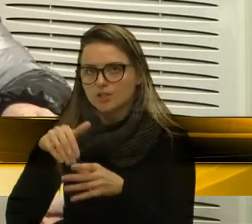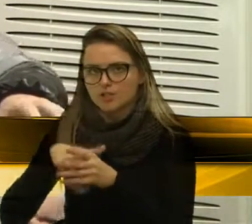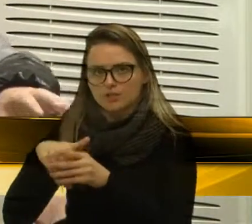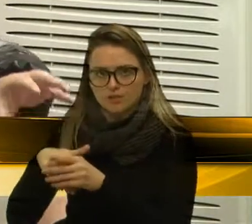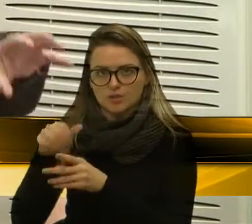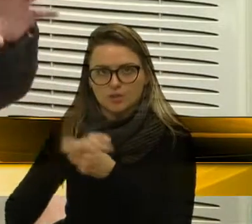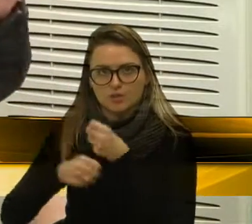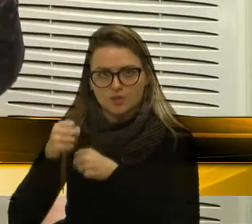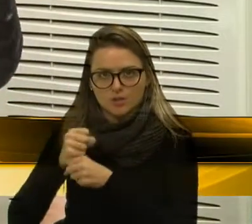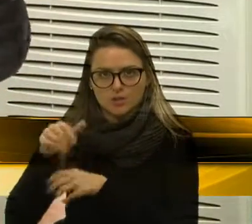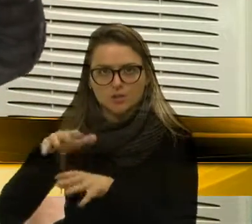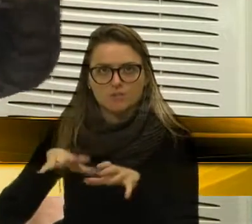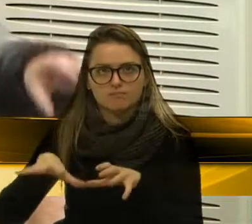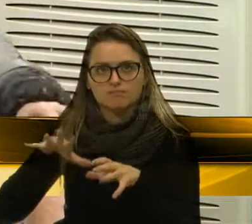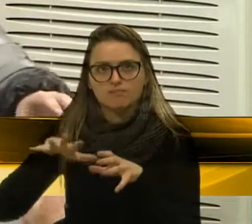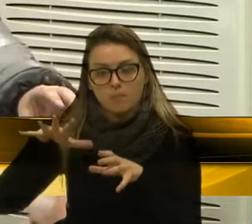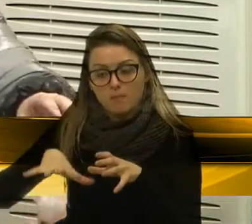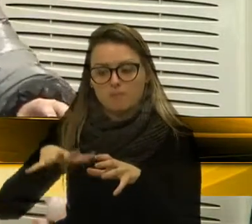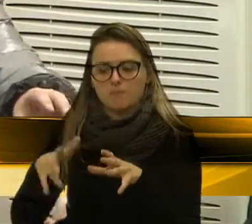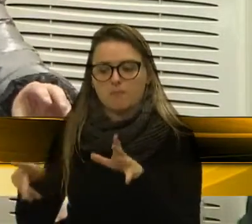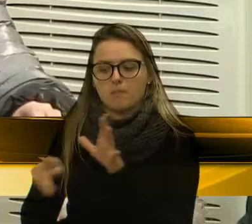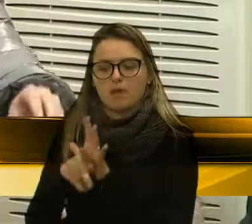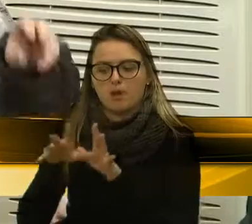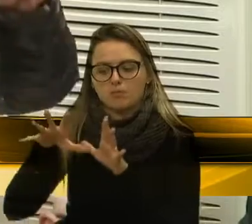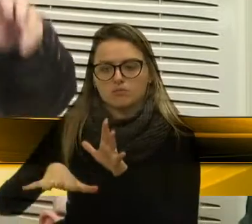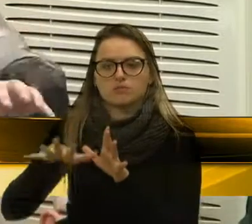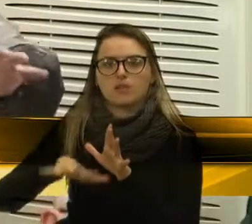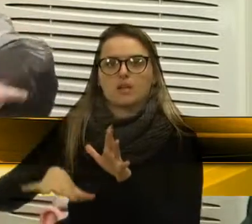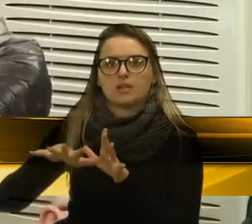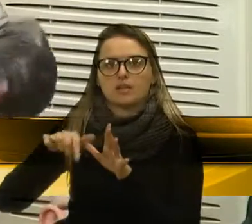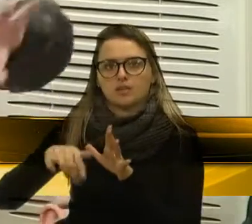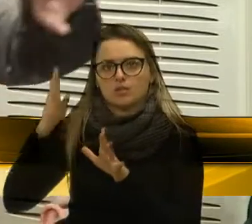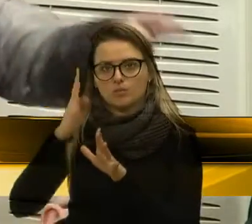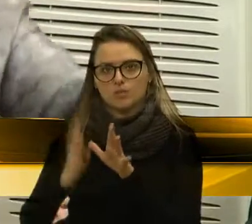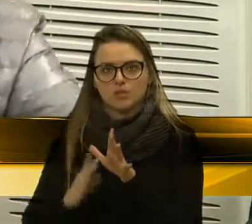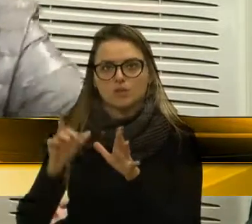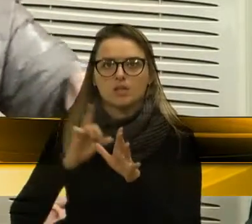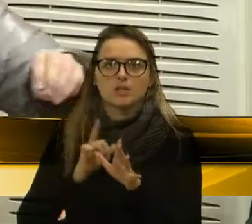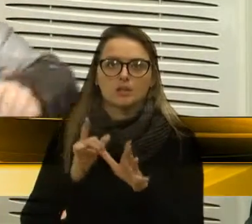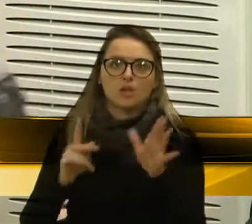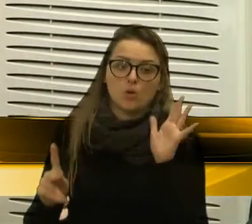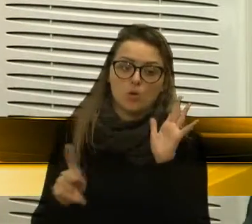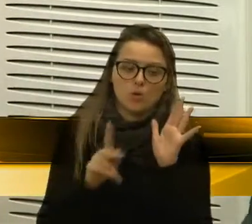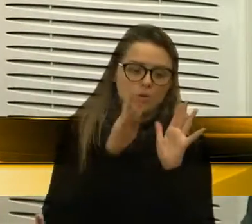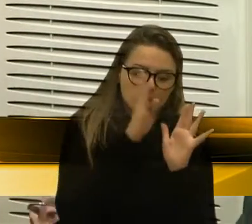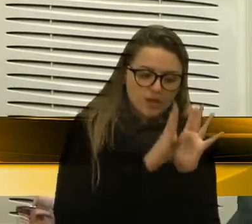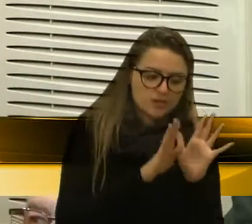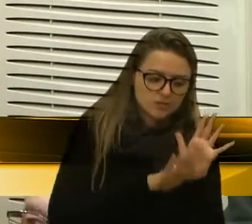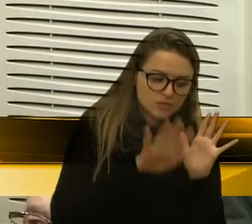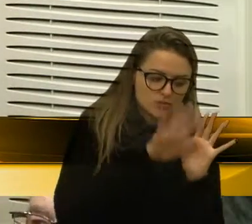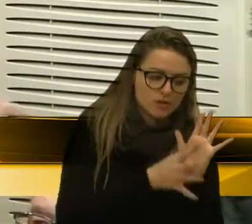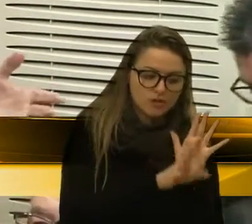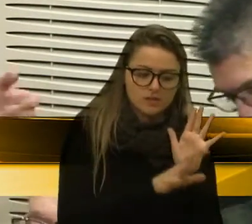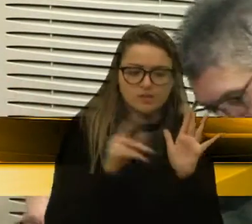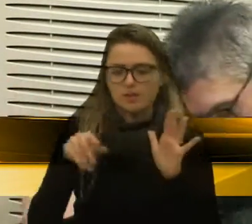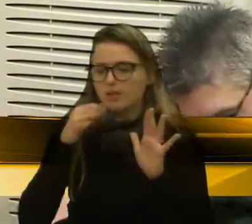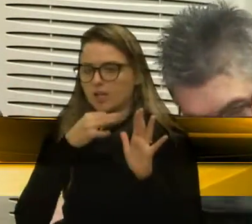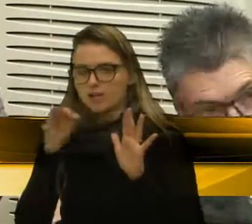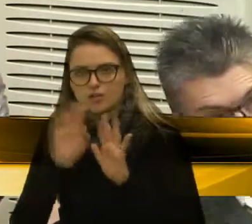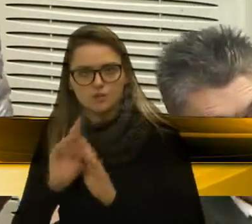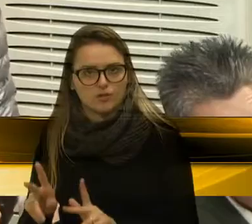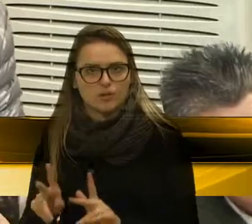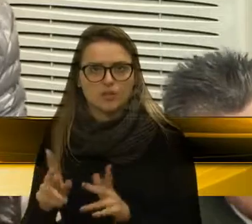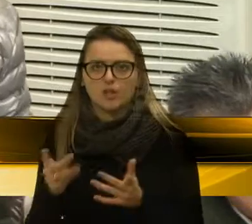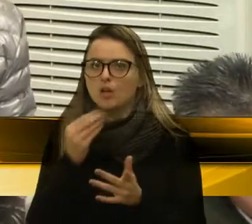né fazer um algo específico a legislação eleitoral do brasil nós temos uma situação específica em caxias do sul e aí obviamente